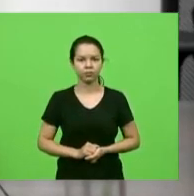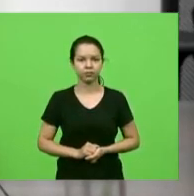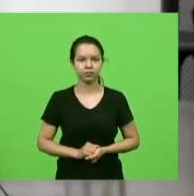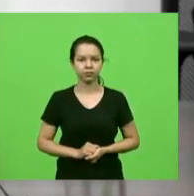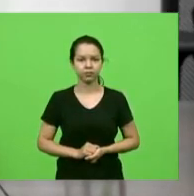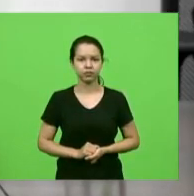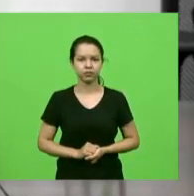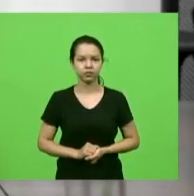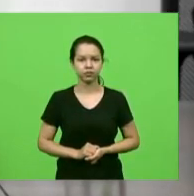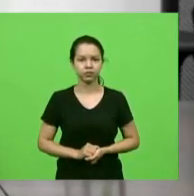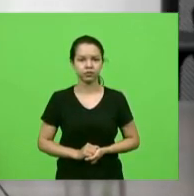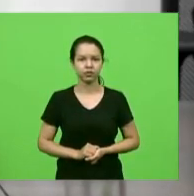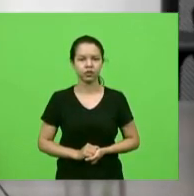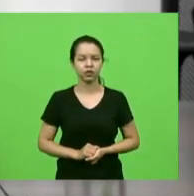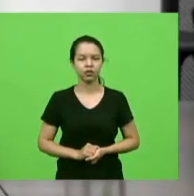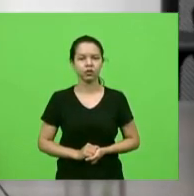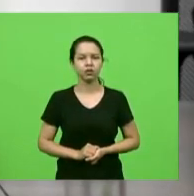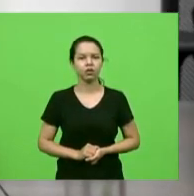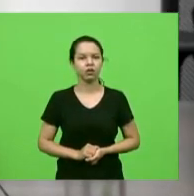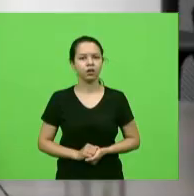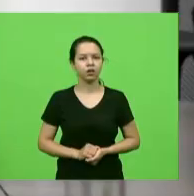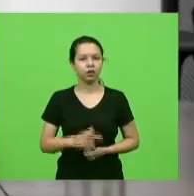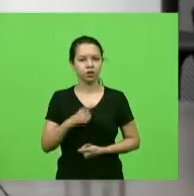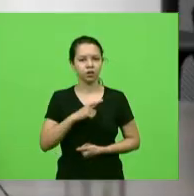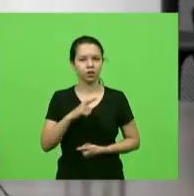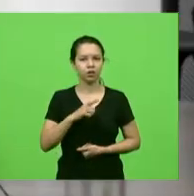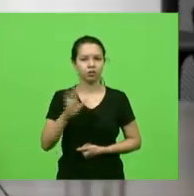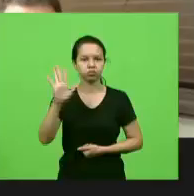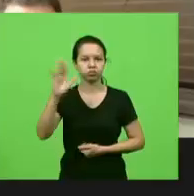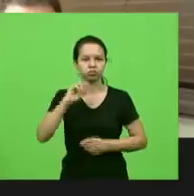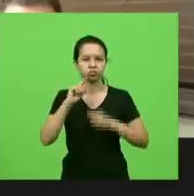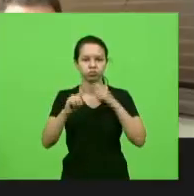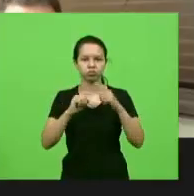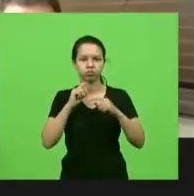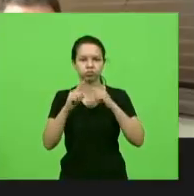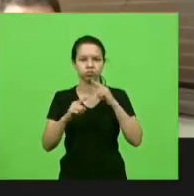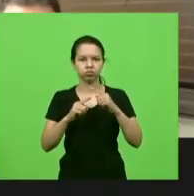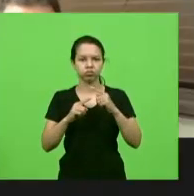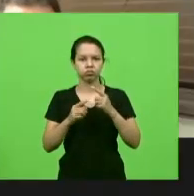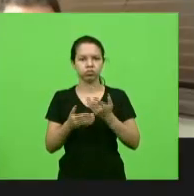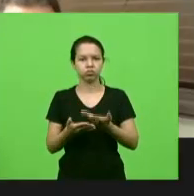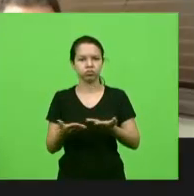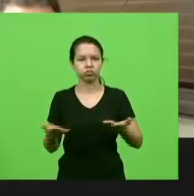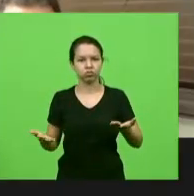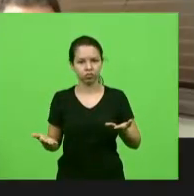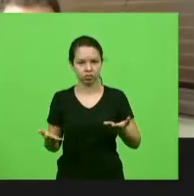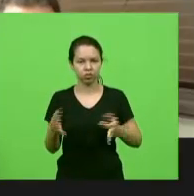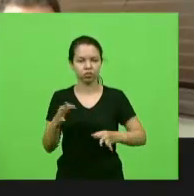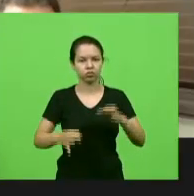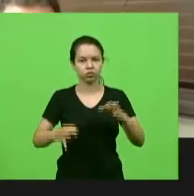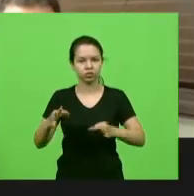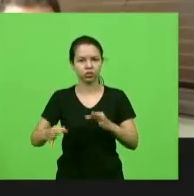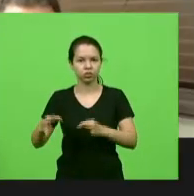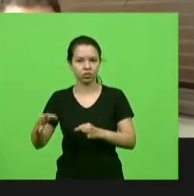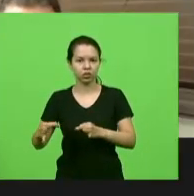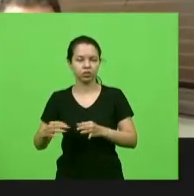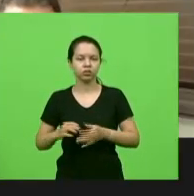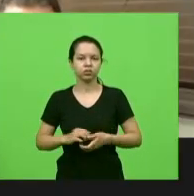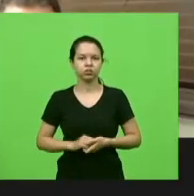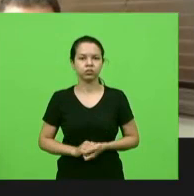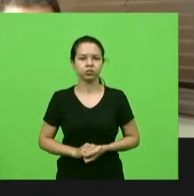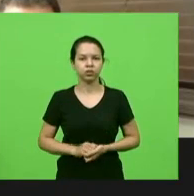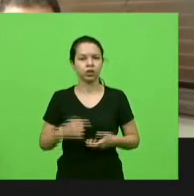há uma questão de ordem, senhores julgadores, senhoras julgadoras, senhores julgadores, que eu